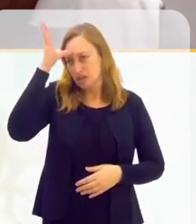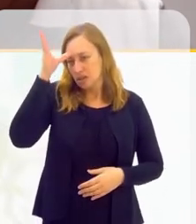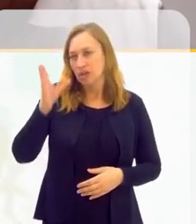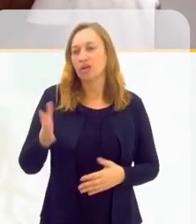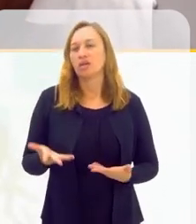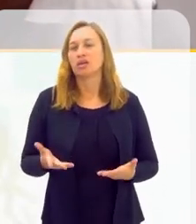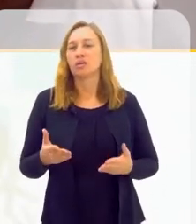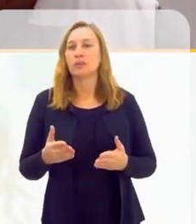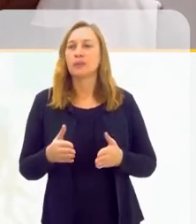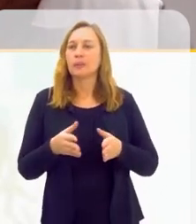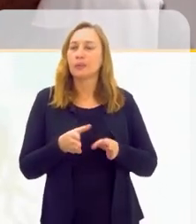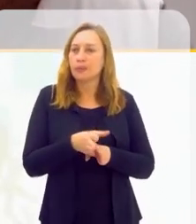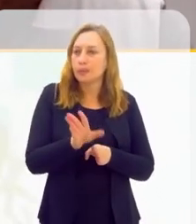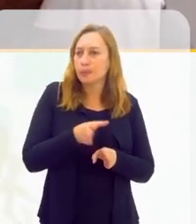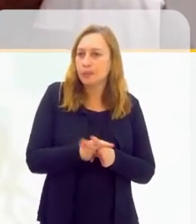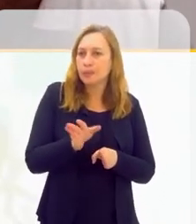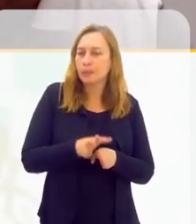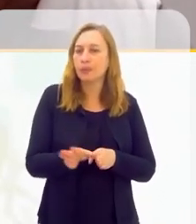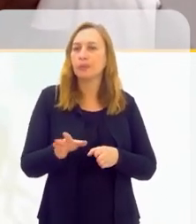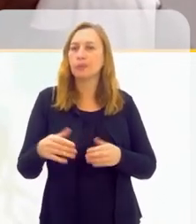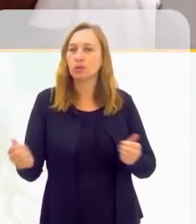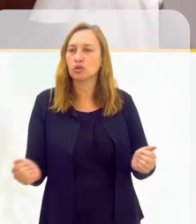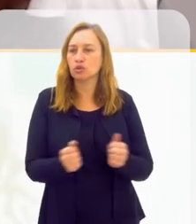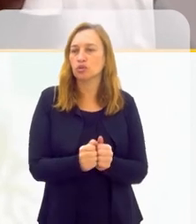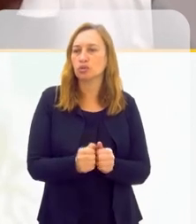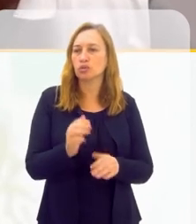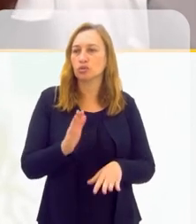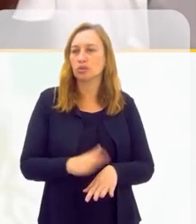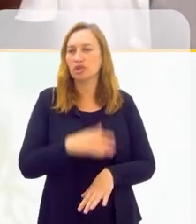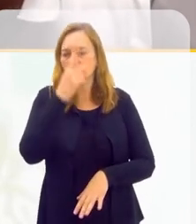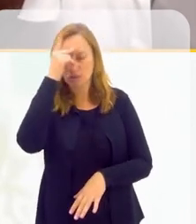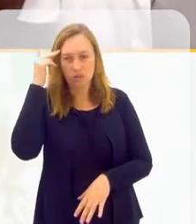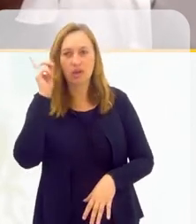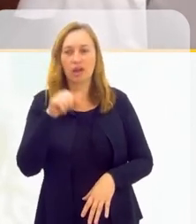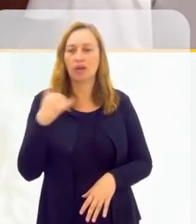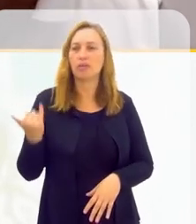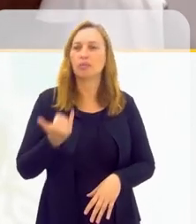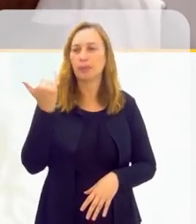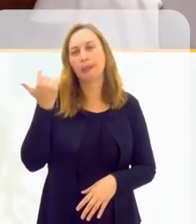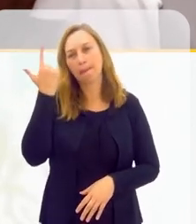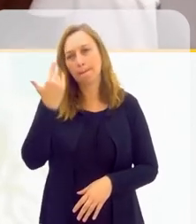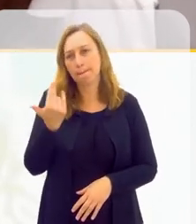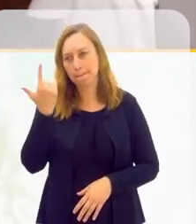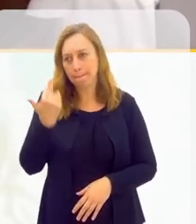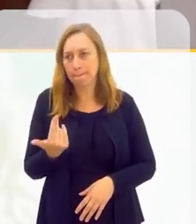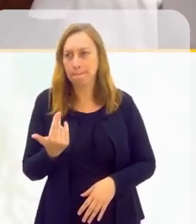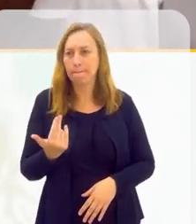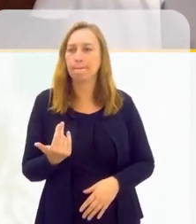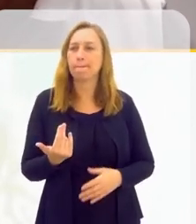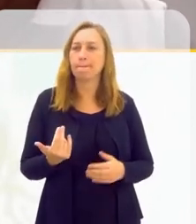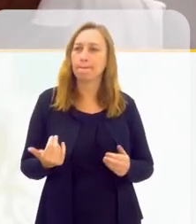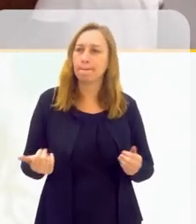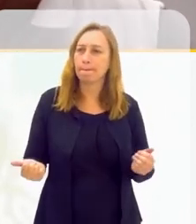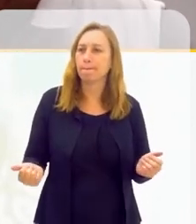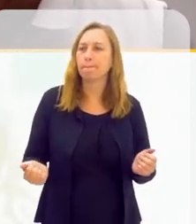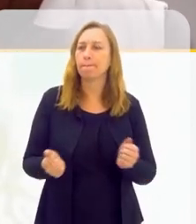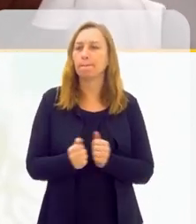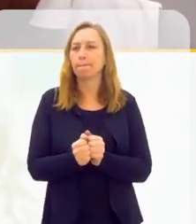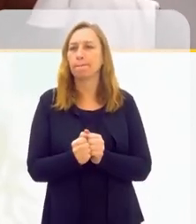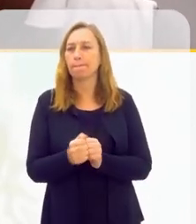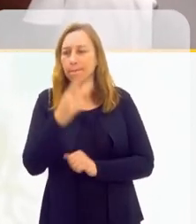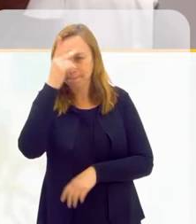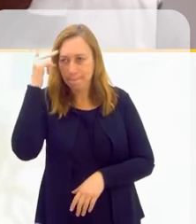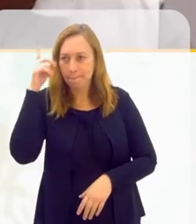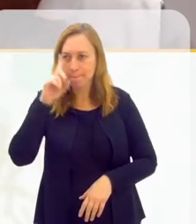conhecimento multidisciplinar e esta envolvência de mais pessoas é muito importante e, naturalmente, a envolvência de pessoas